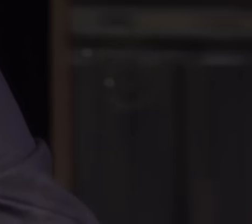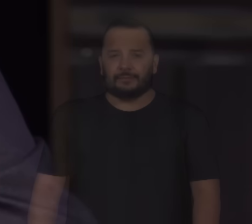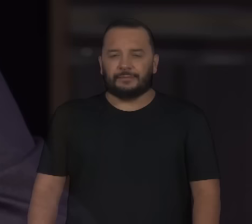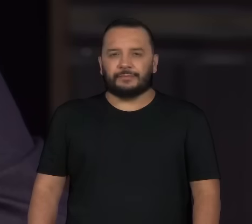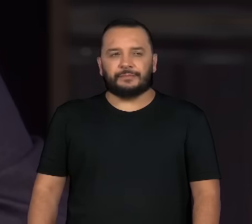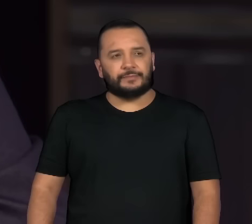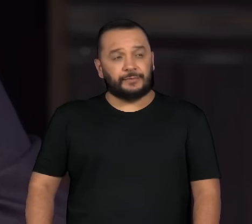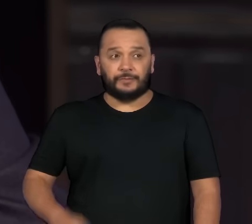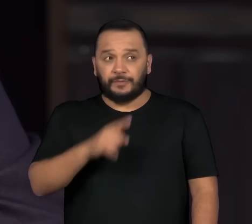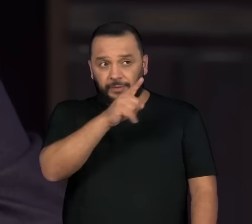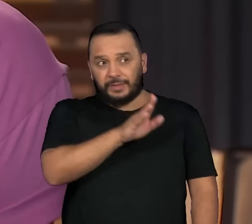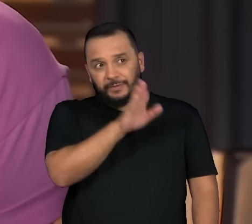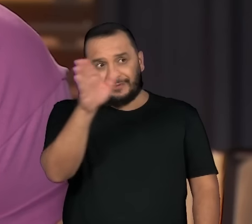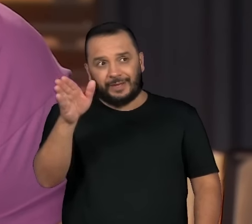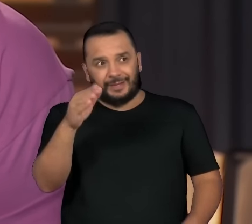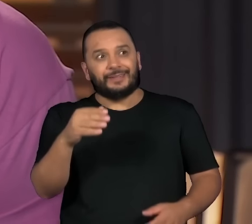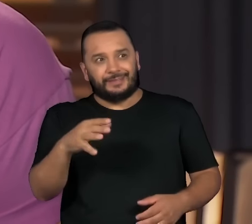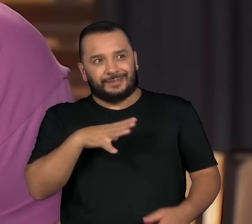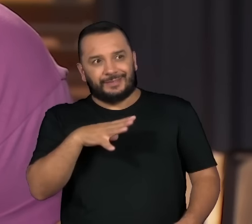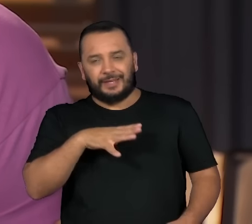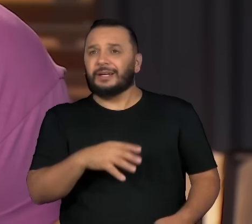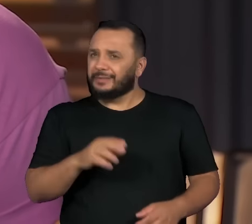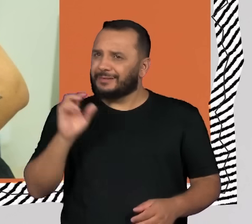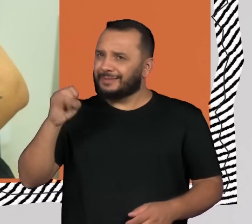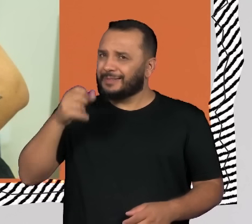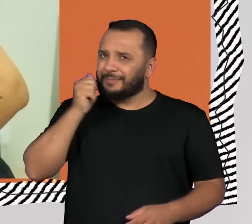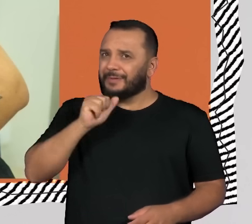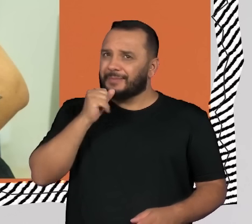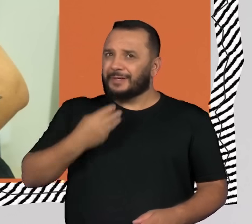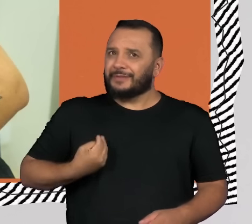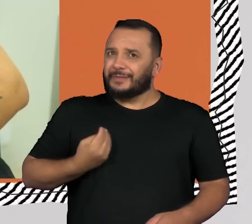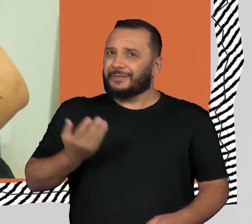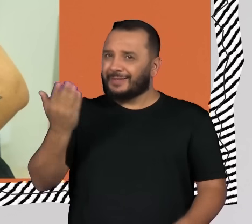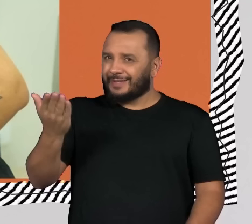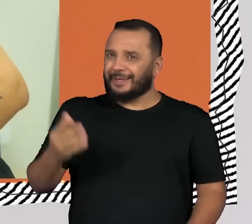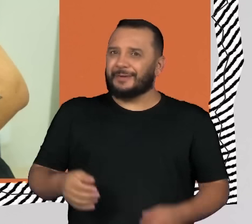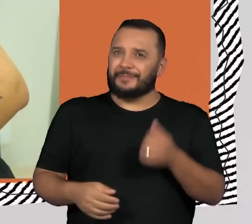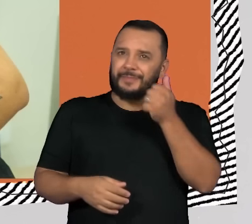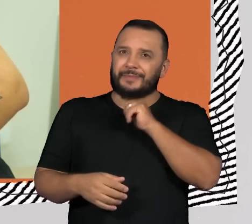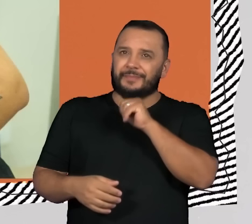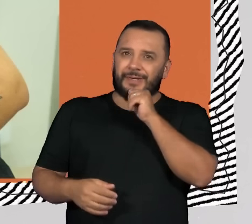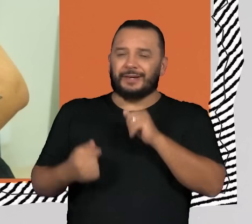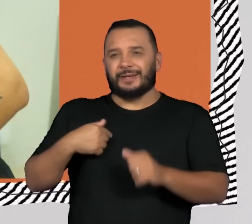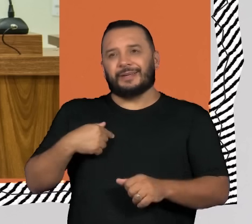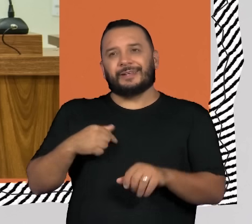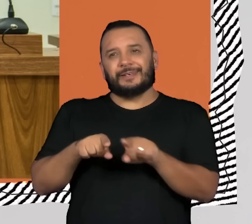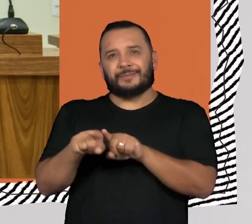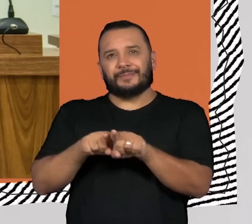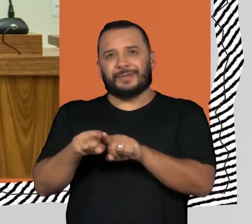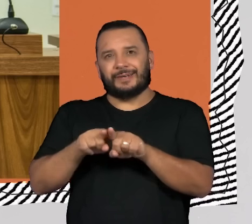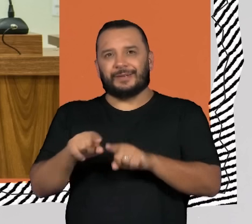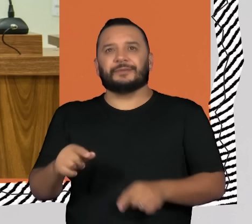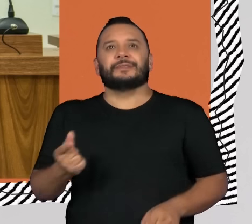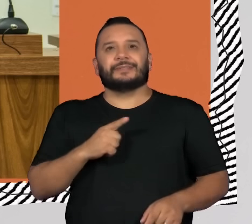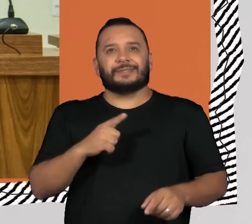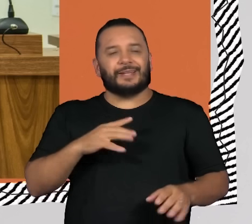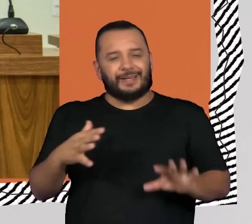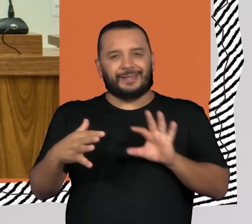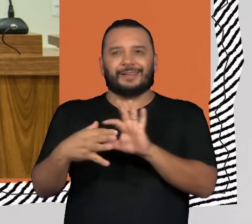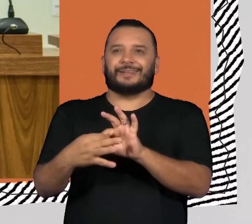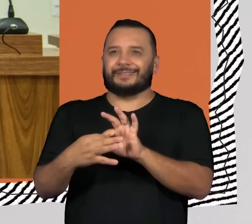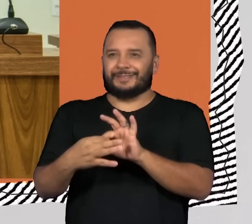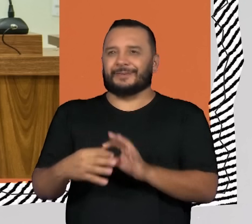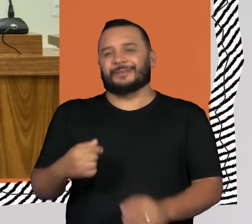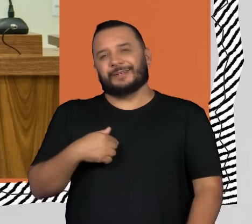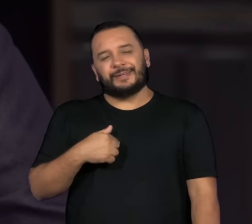Você ainda vai muito lá? Vou bastante, minha mãe mora lá. Minha mãe mora lá, meu irmão mora lá. Você tem a ligação. Tenho. Eu amo